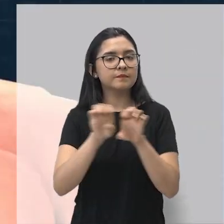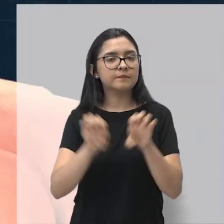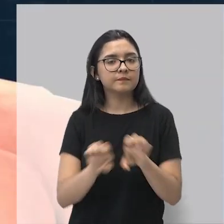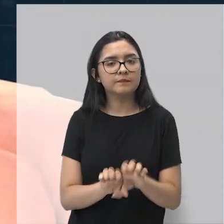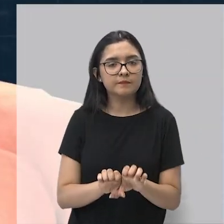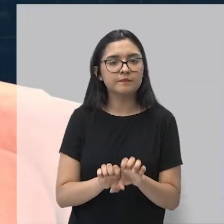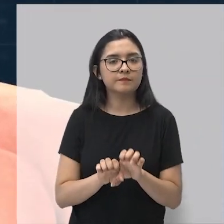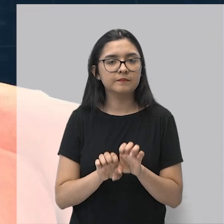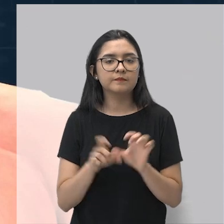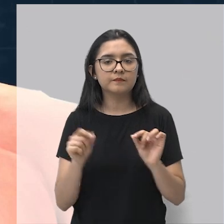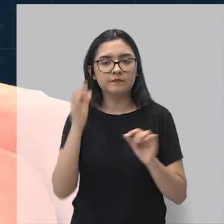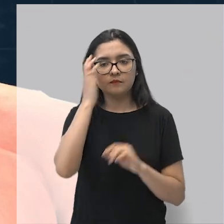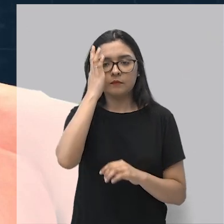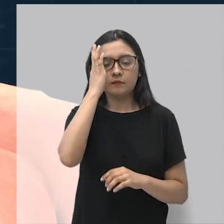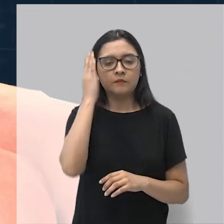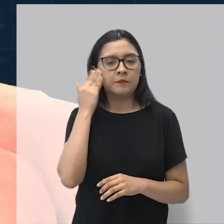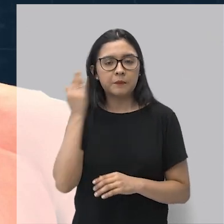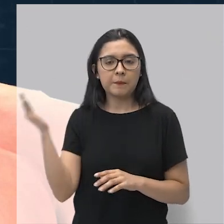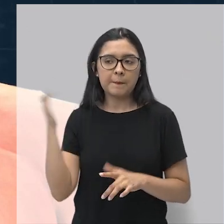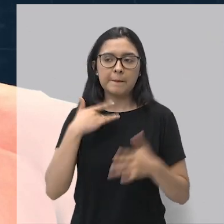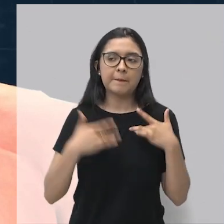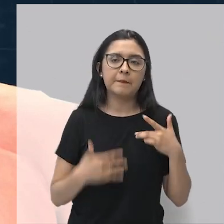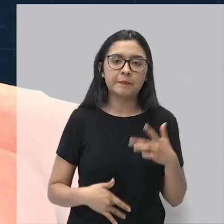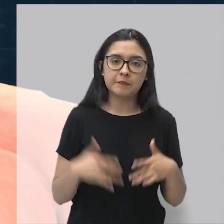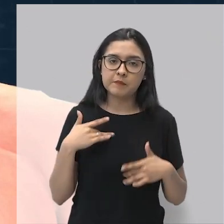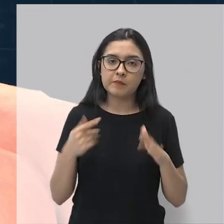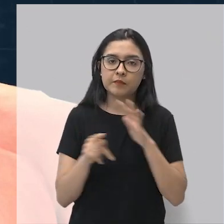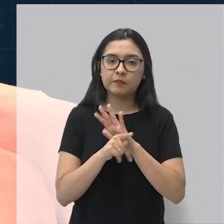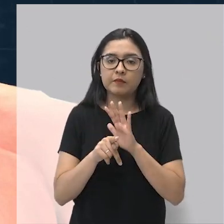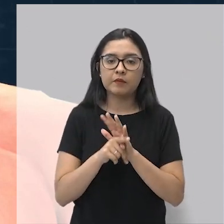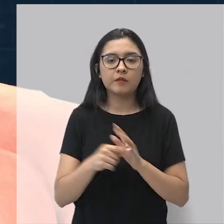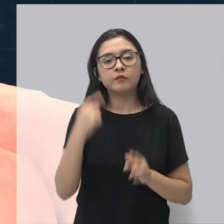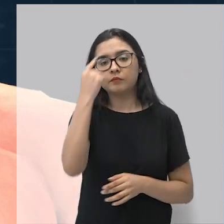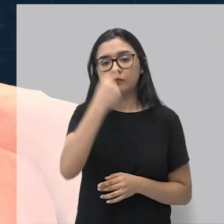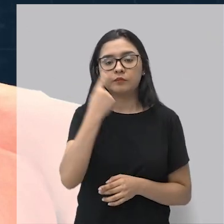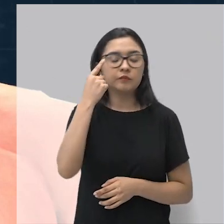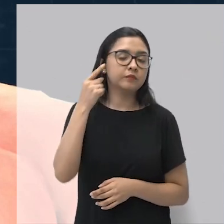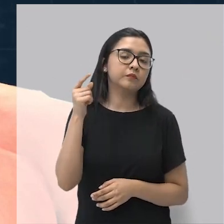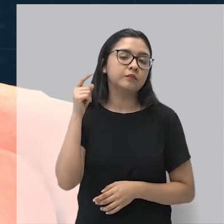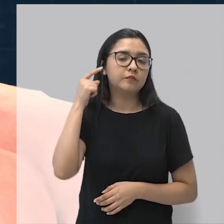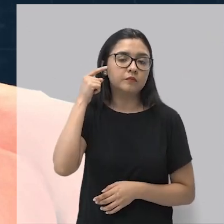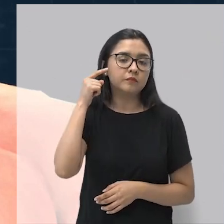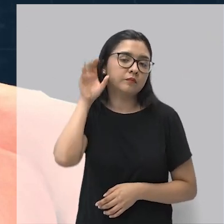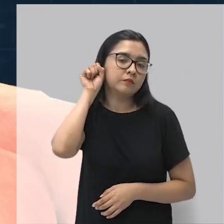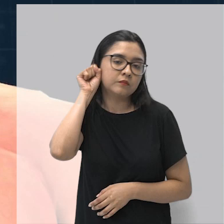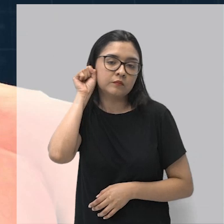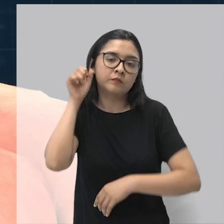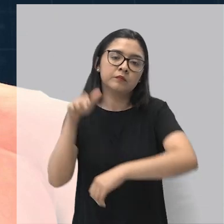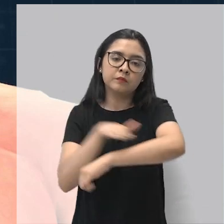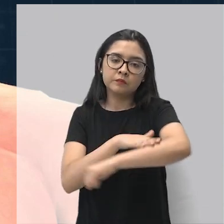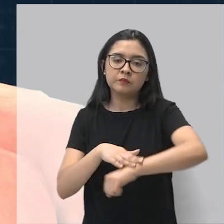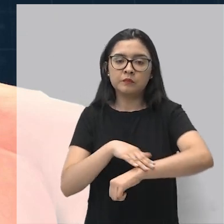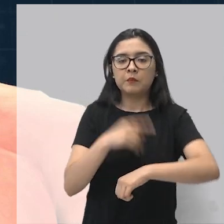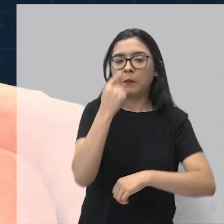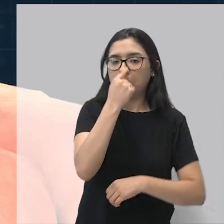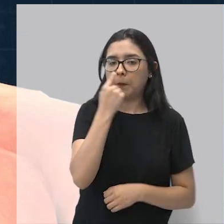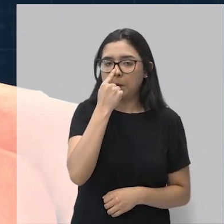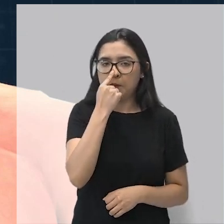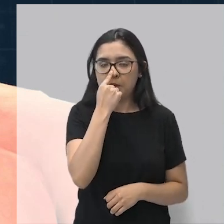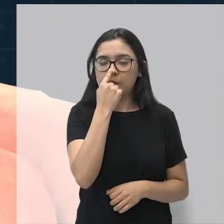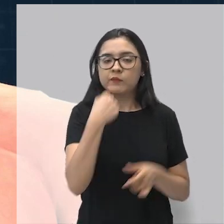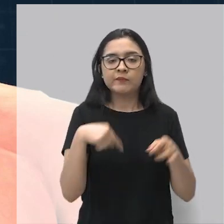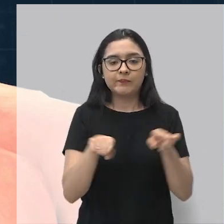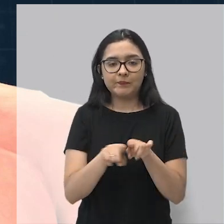está representando muito bem os órgãos dos sentidos. Nós temos os olhos, os ouvidos, a pele, o nariz